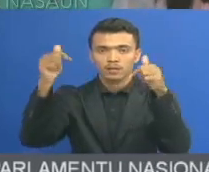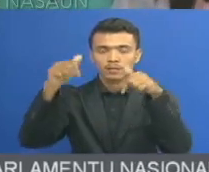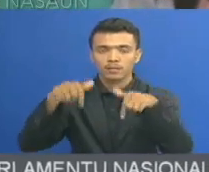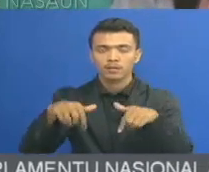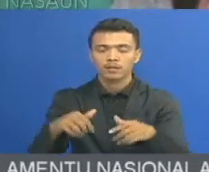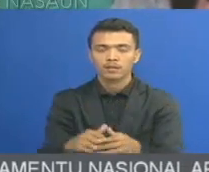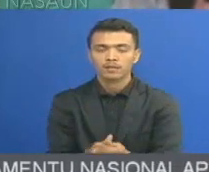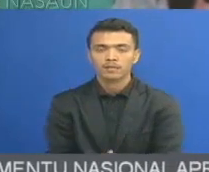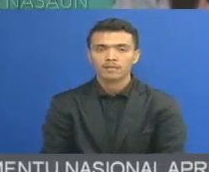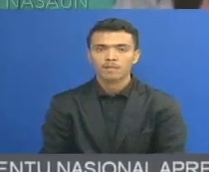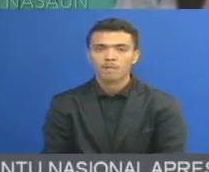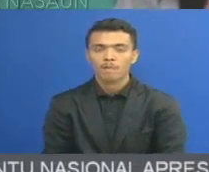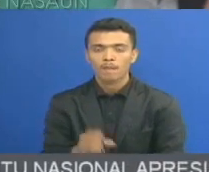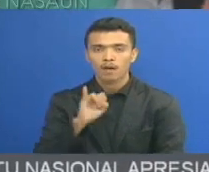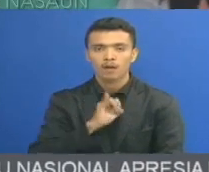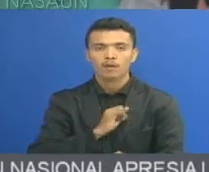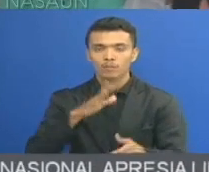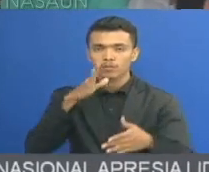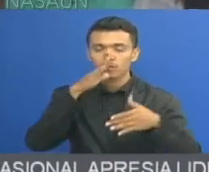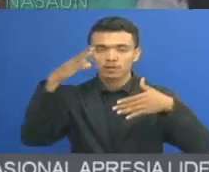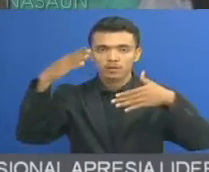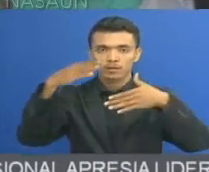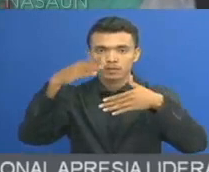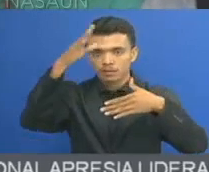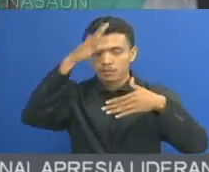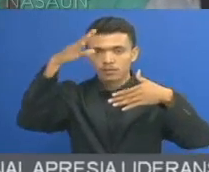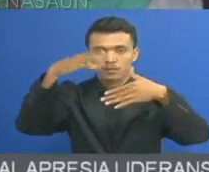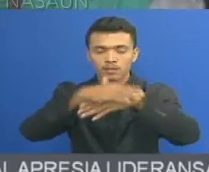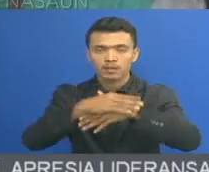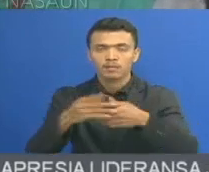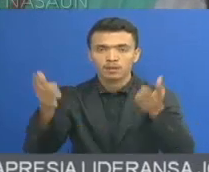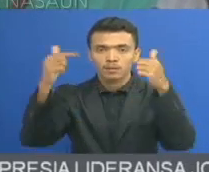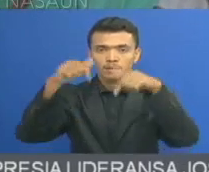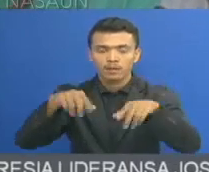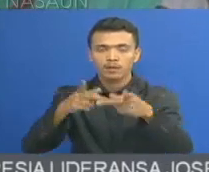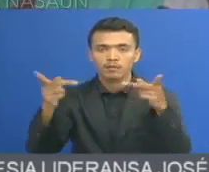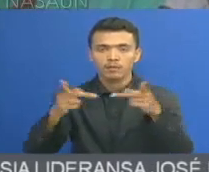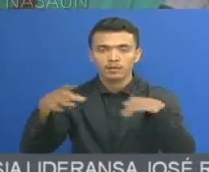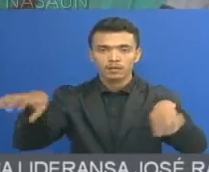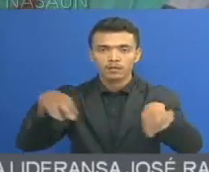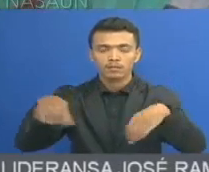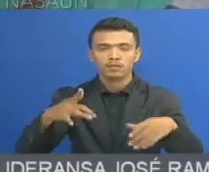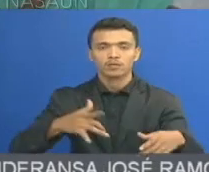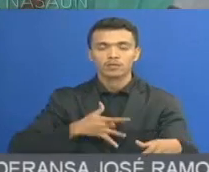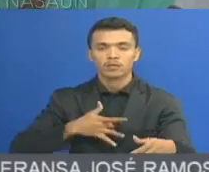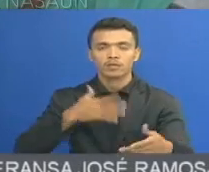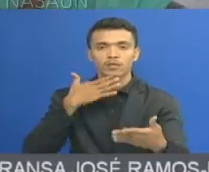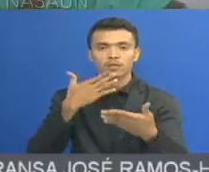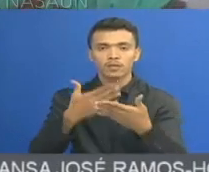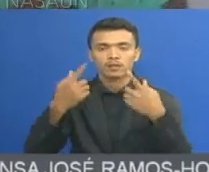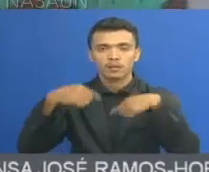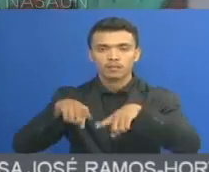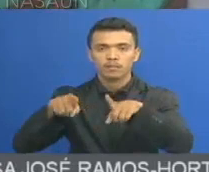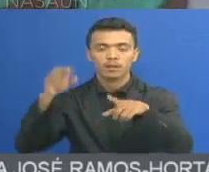exemplança, how moscava na nona, quando ita mãe to fata em serviço, ita sinti dia. Mas quando ita fila ba uma